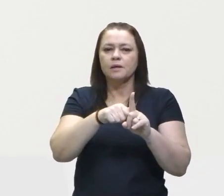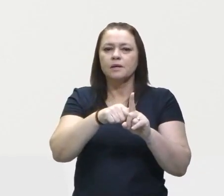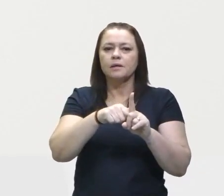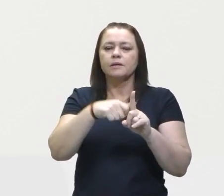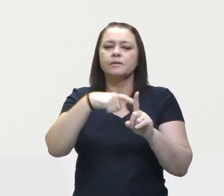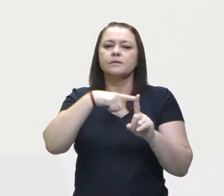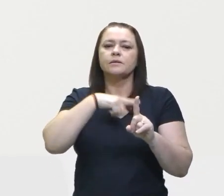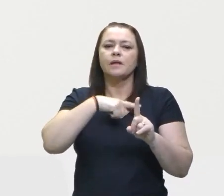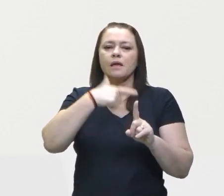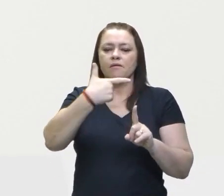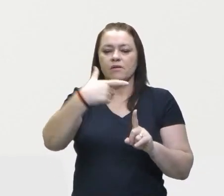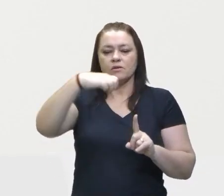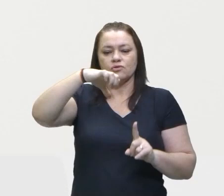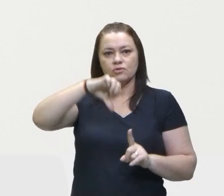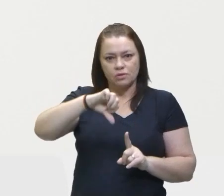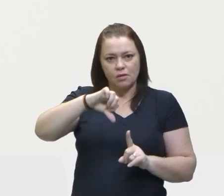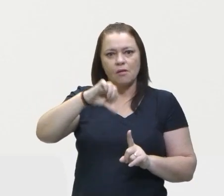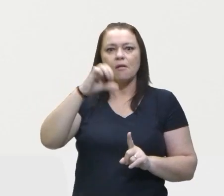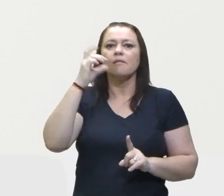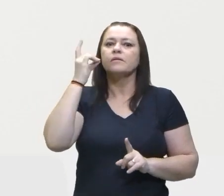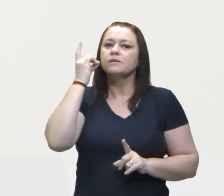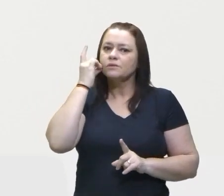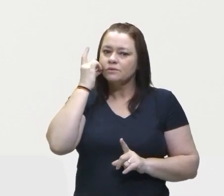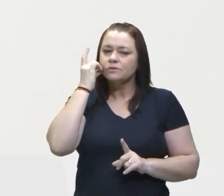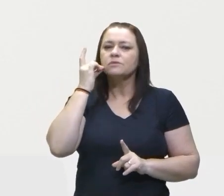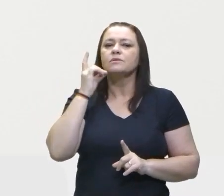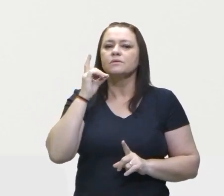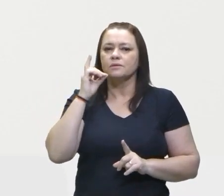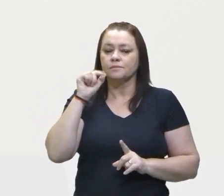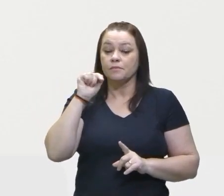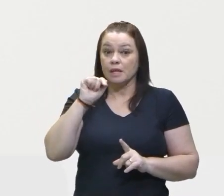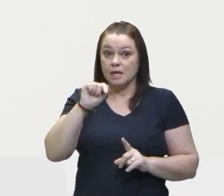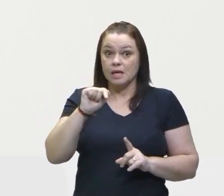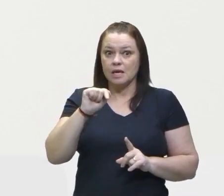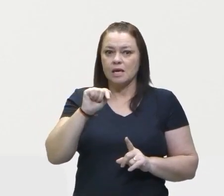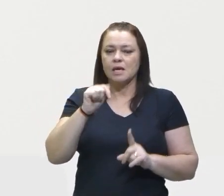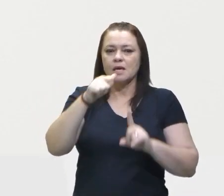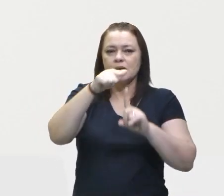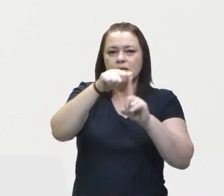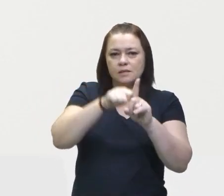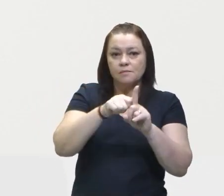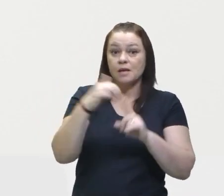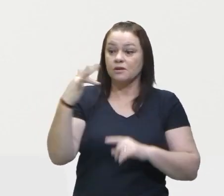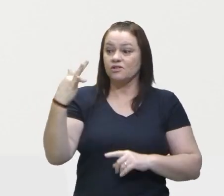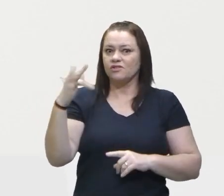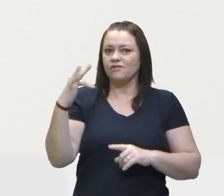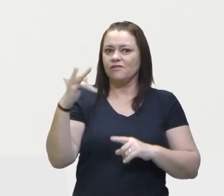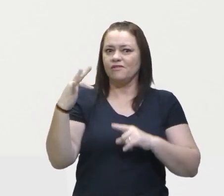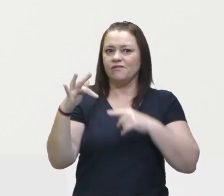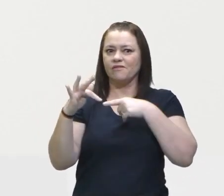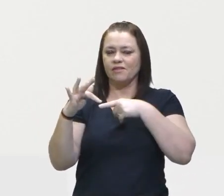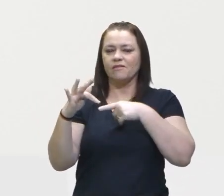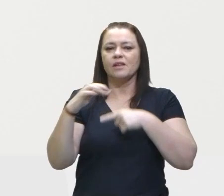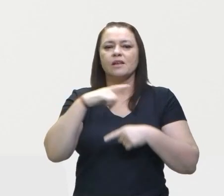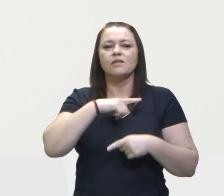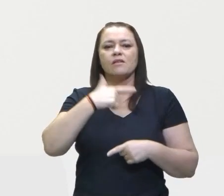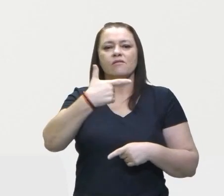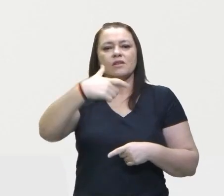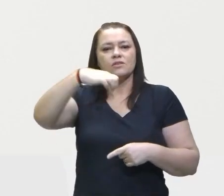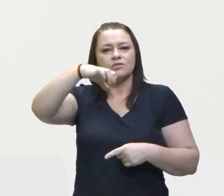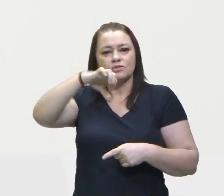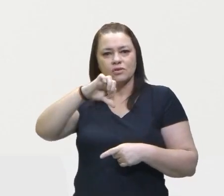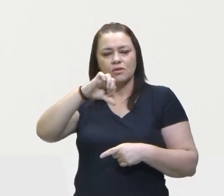29 dias, né? Nesse tempo que tem, nesse mês, que é o mês de fevereiro, que tem 29